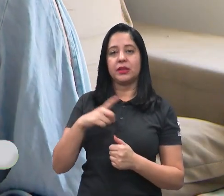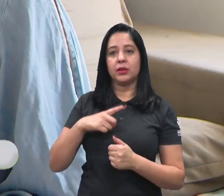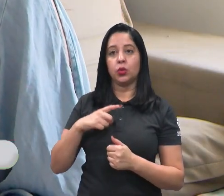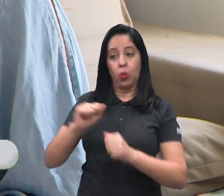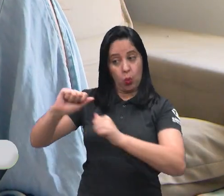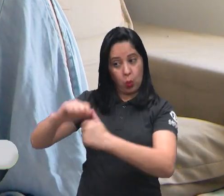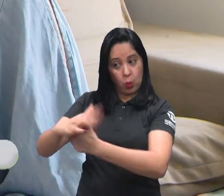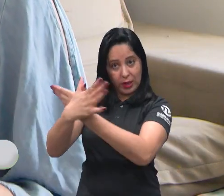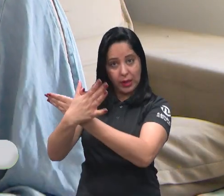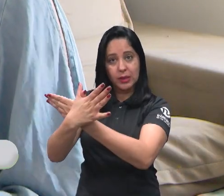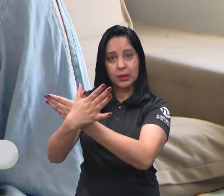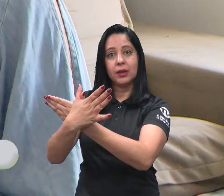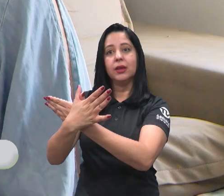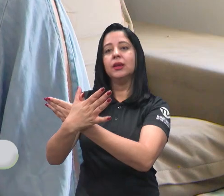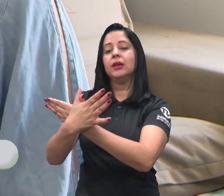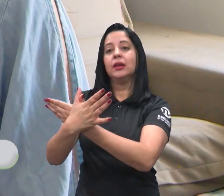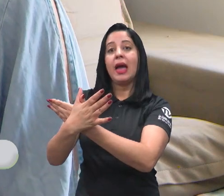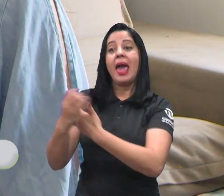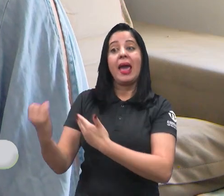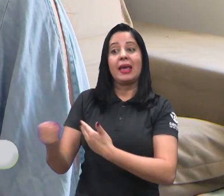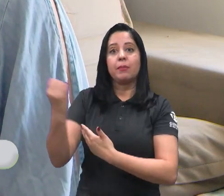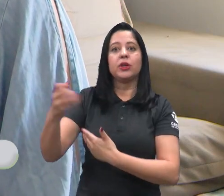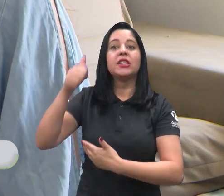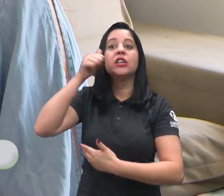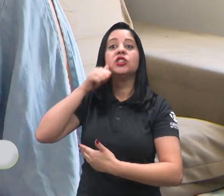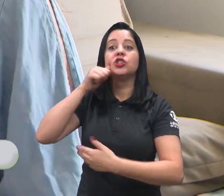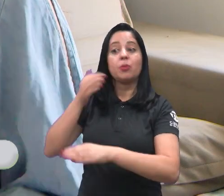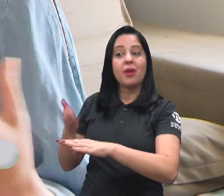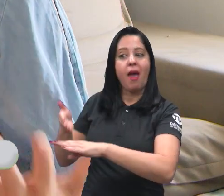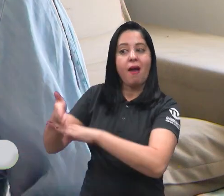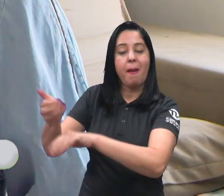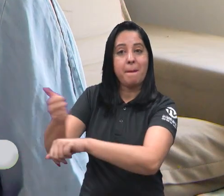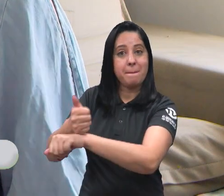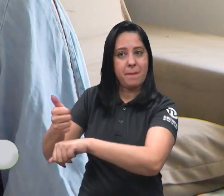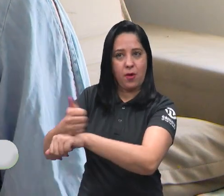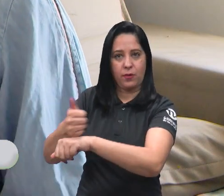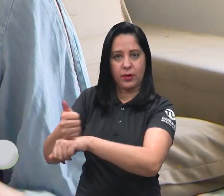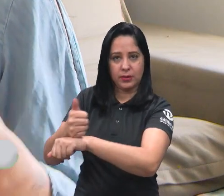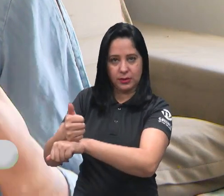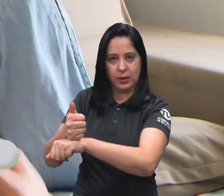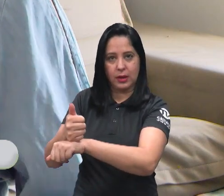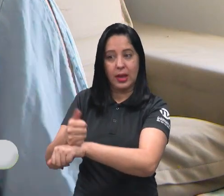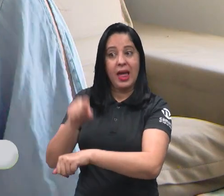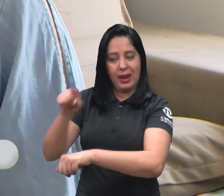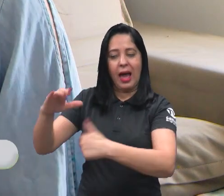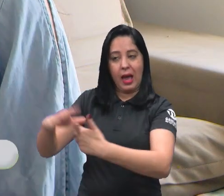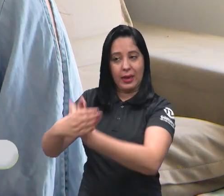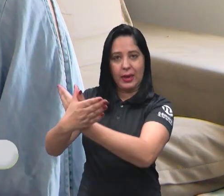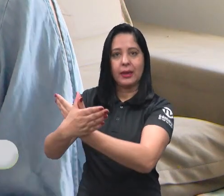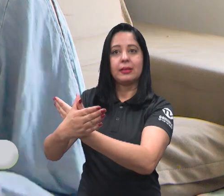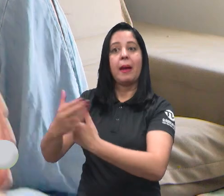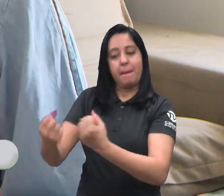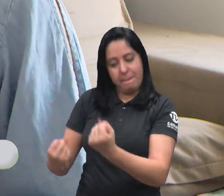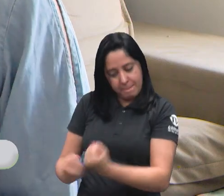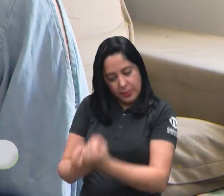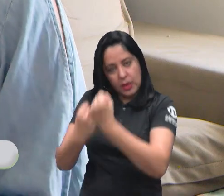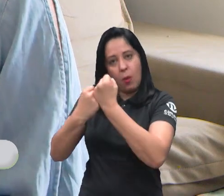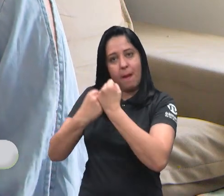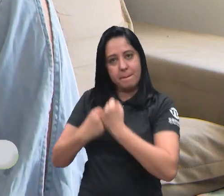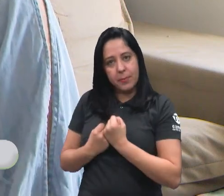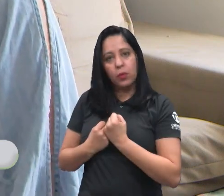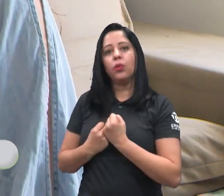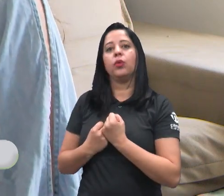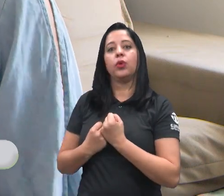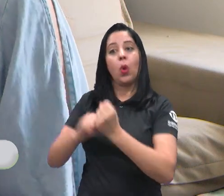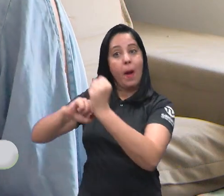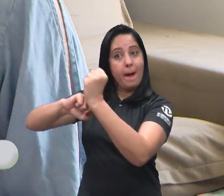apoio fundamental para todas as mulheres que querem ser mães. Então teve o apoio do ITA, eles trancaram a minha matrícula e falaram, vai cuidar da